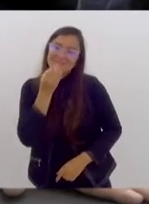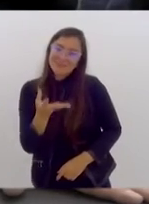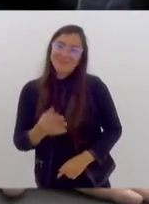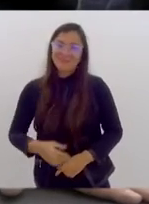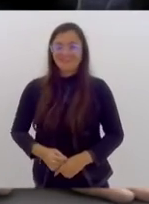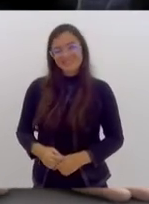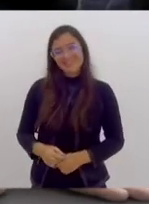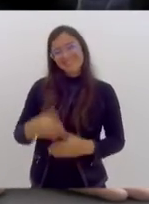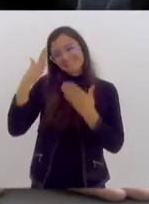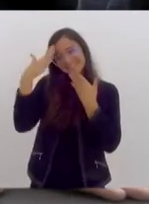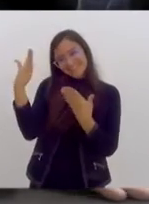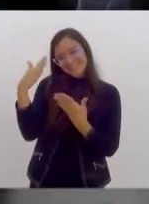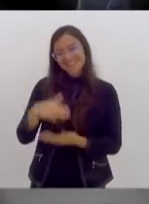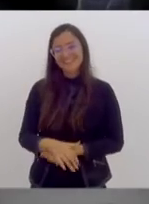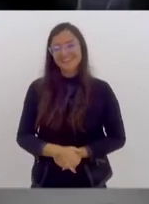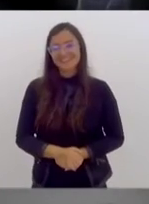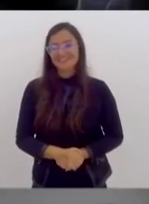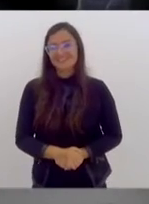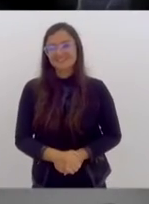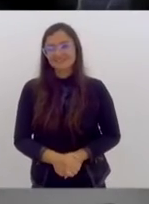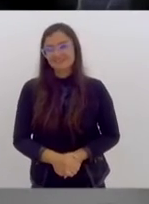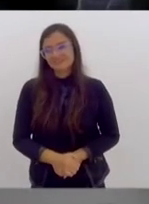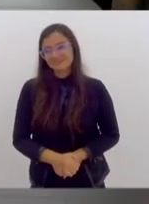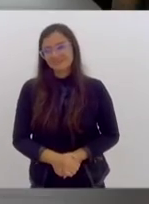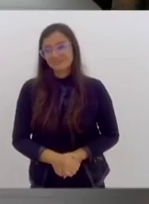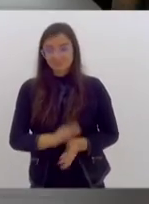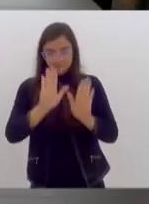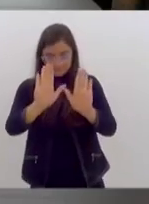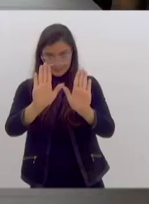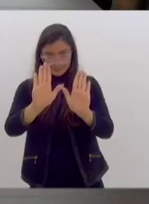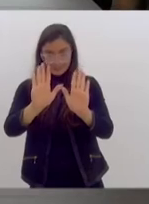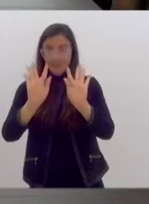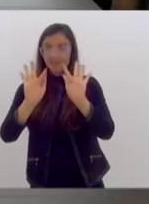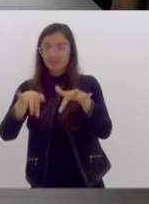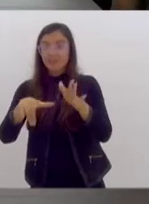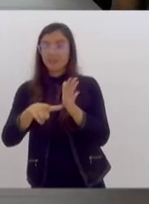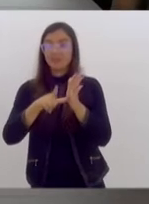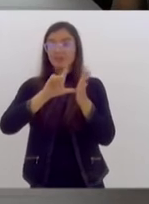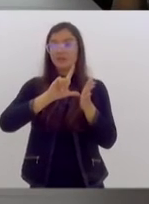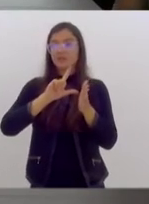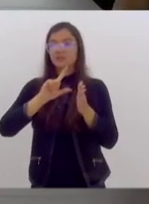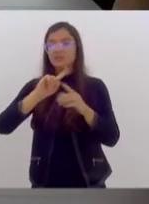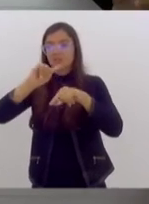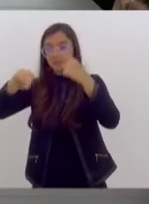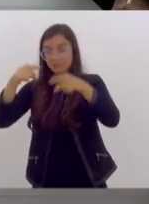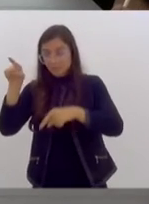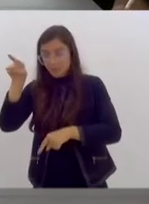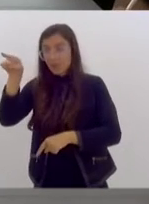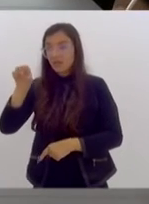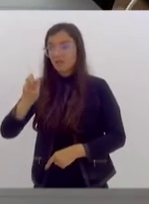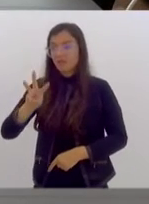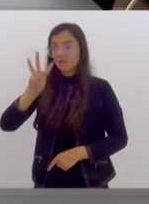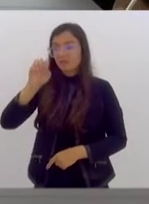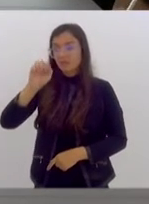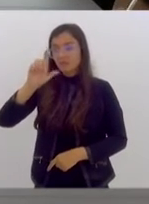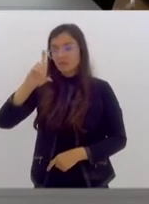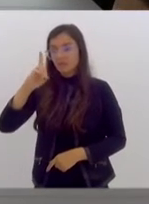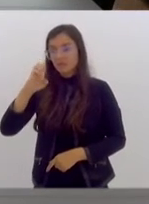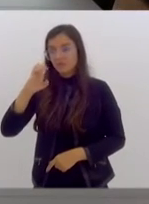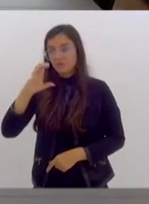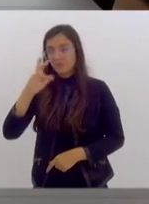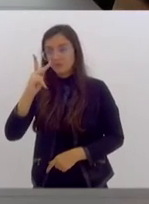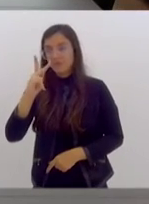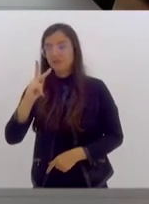tá bom gente Obrigado antes de terminar eu vou passar depois a palavra deputado valdec nosso relator queria fazer algumas